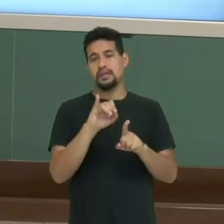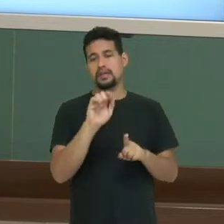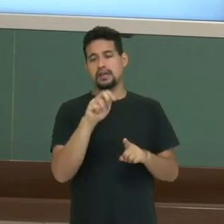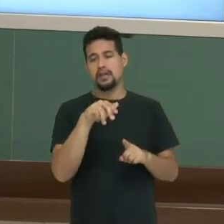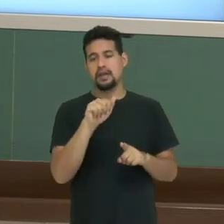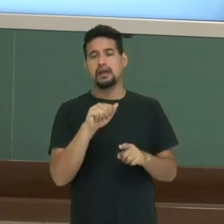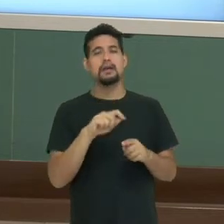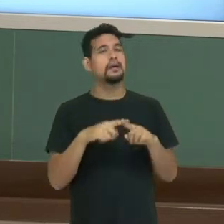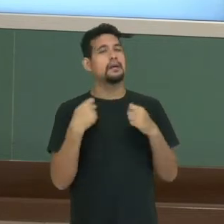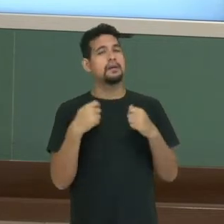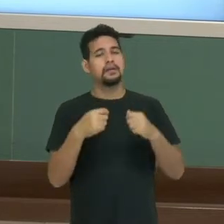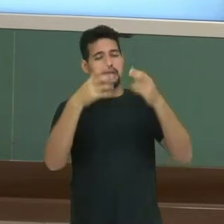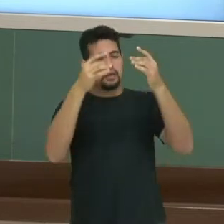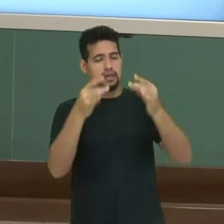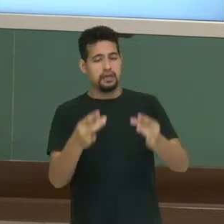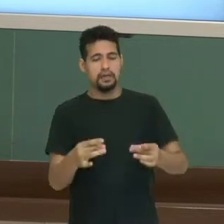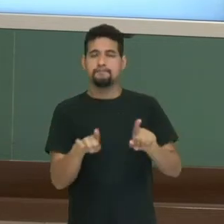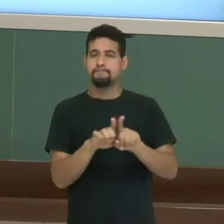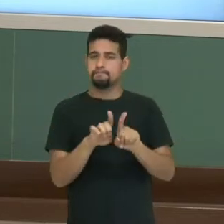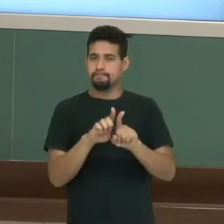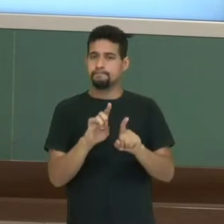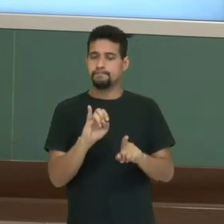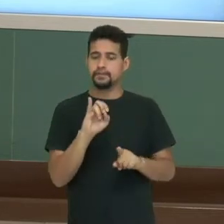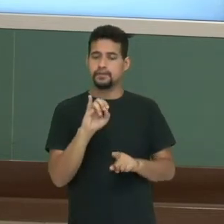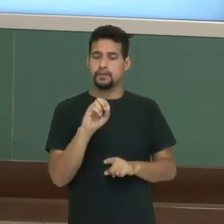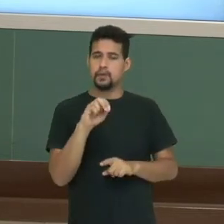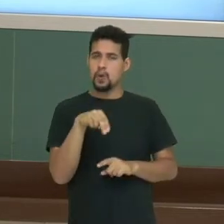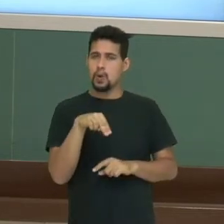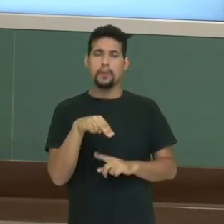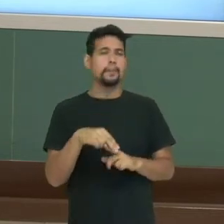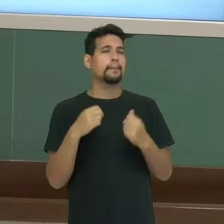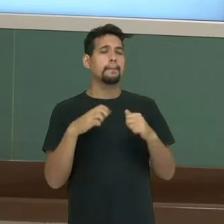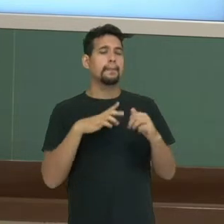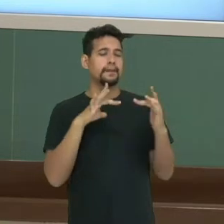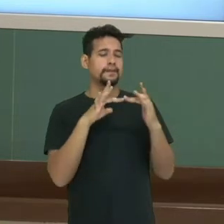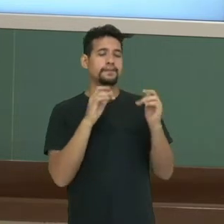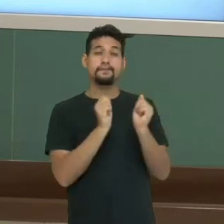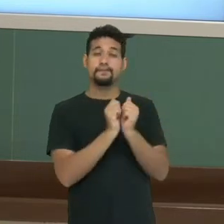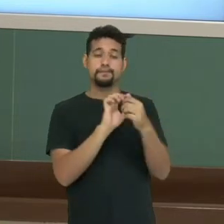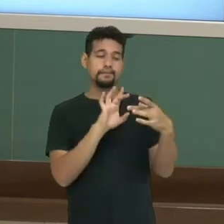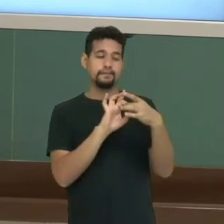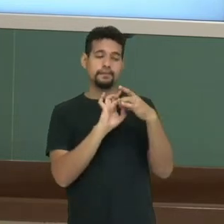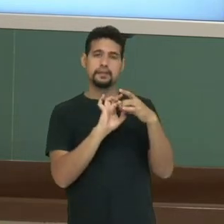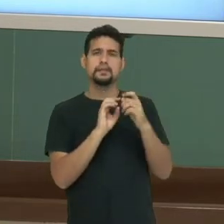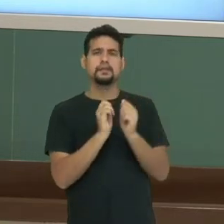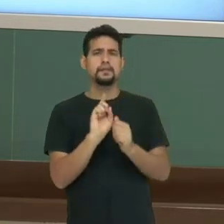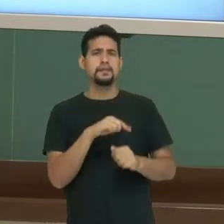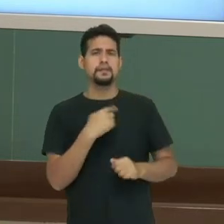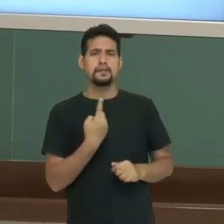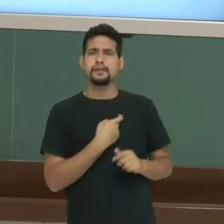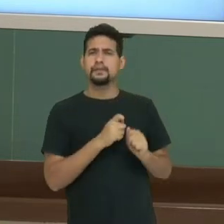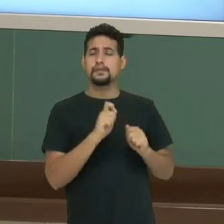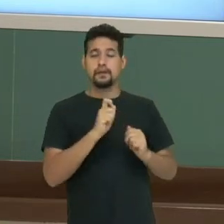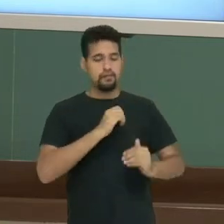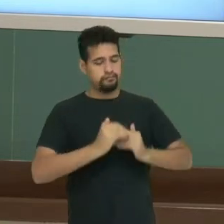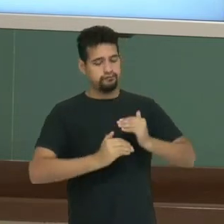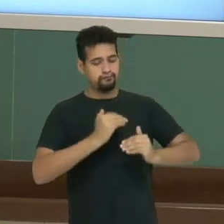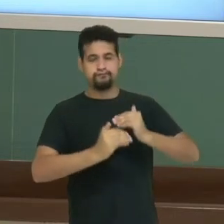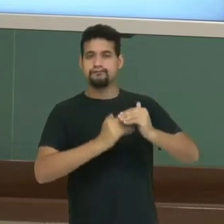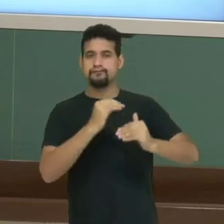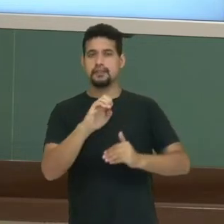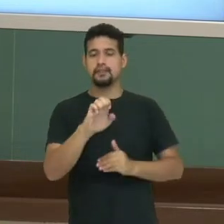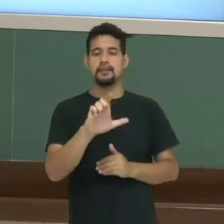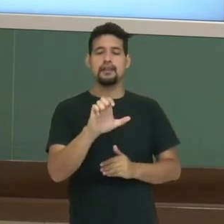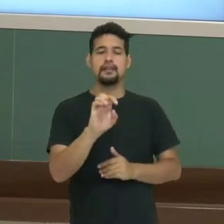meu elemento, né, a minha substância iônica que está participando, esteja fundida para que a gente faça o processo da